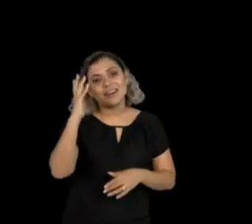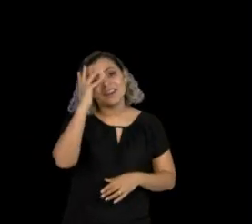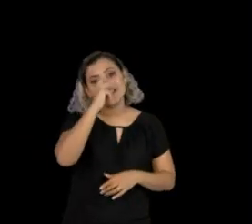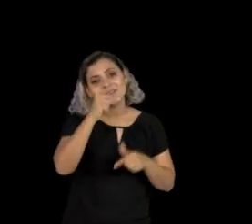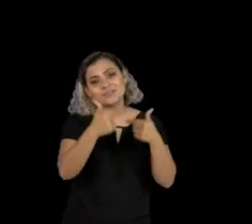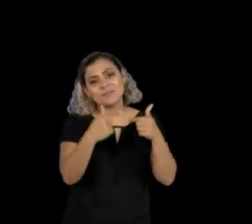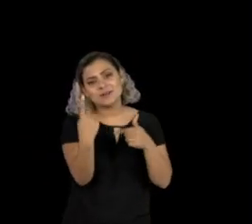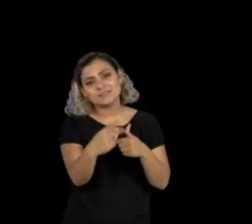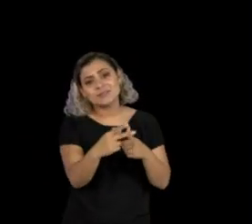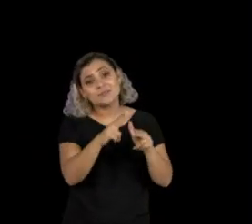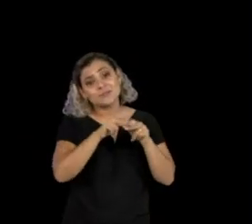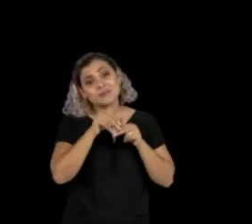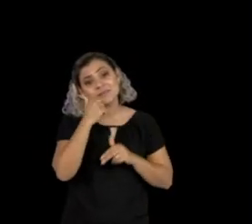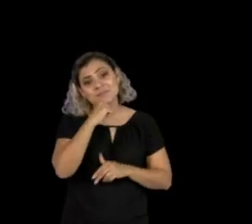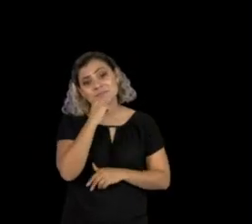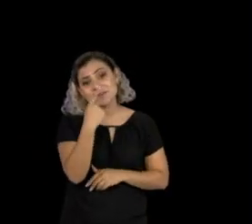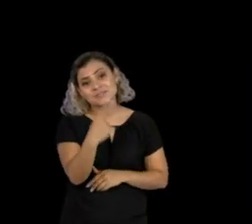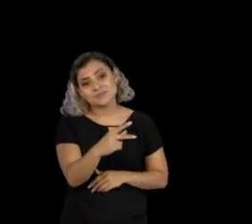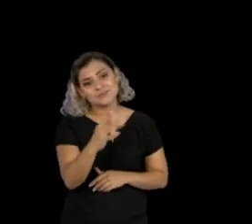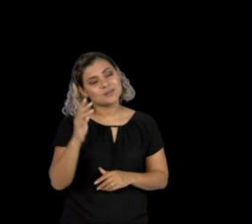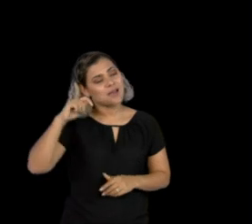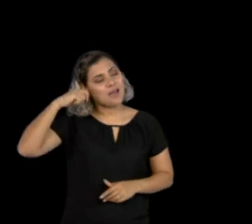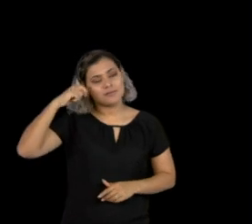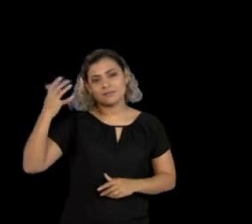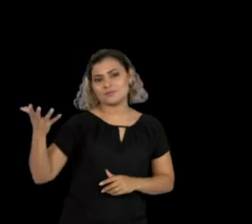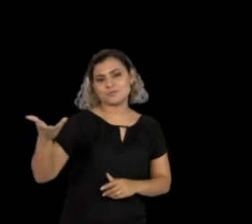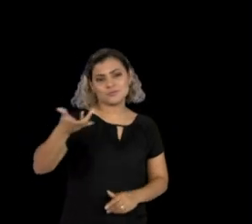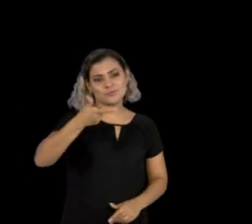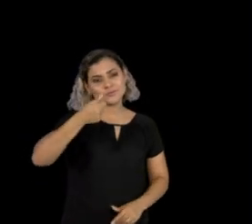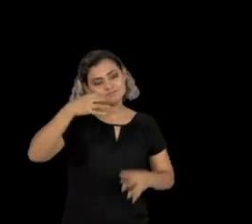de ser da sua mãe, que é uma grande atriz.